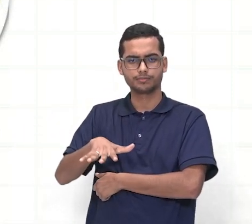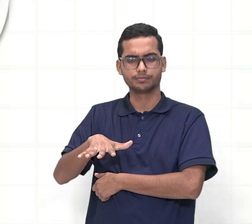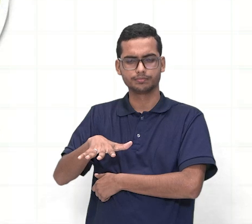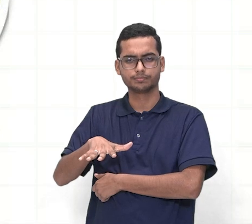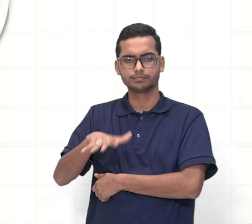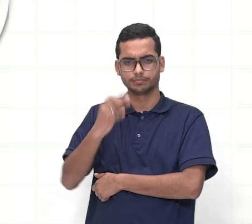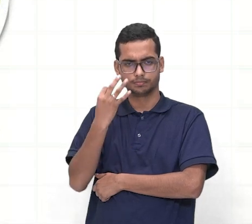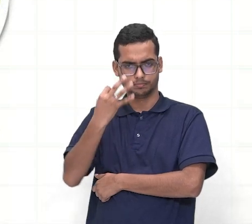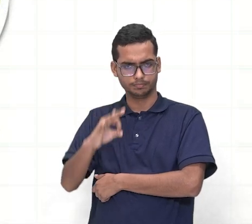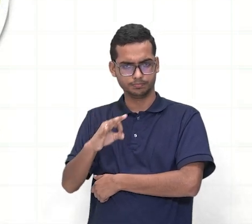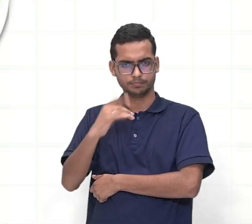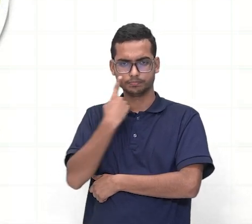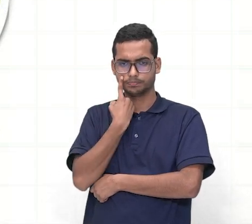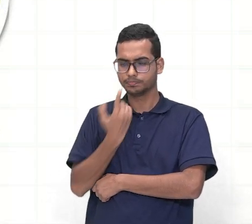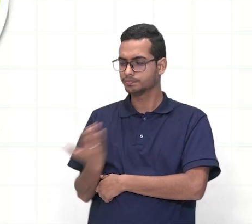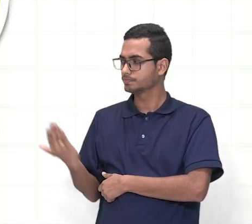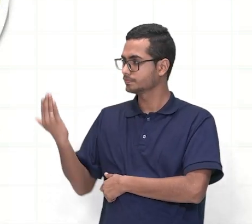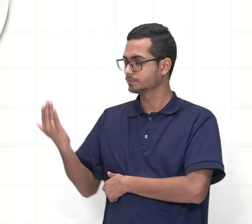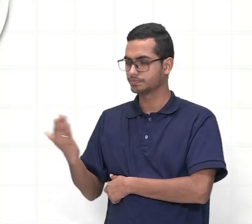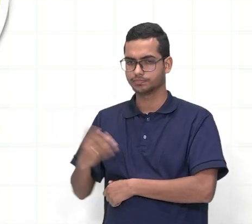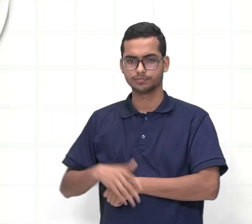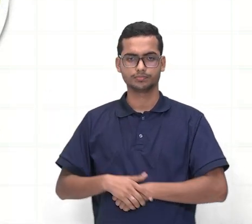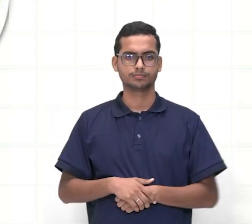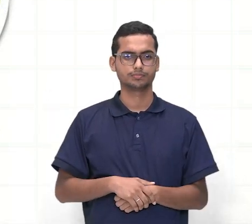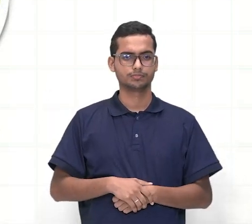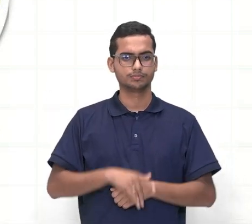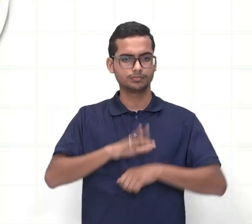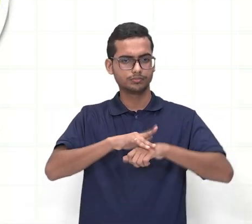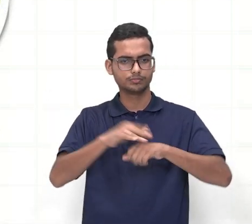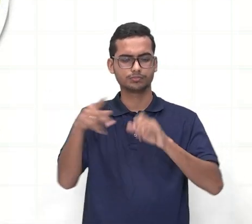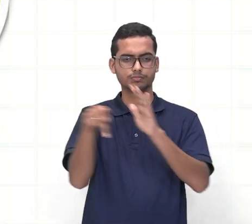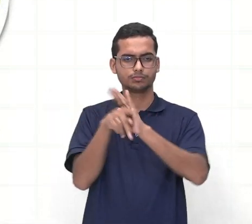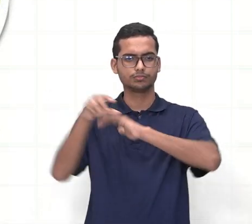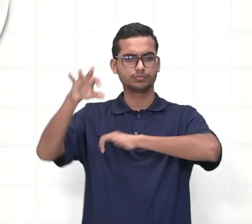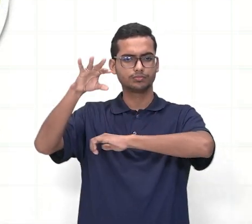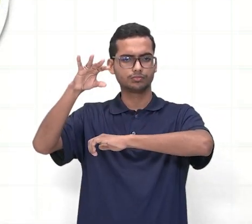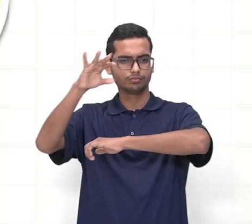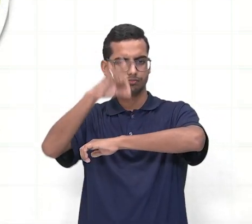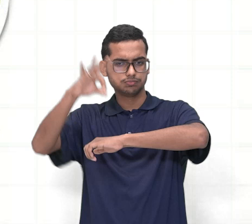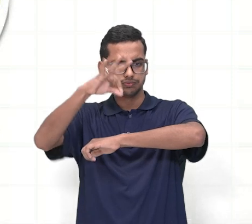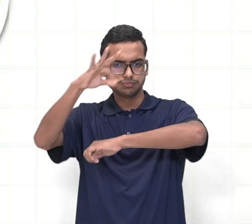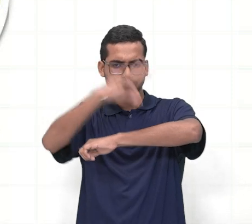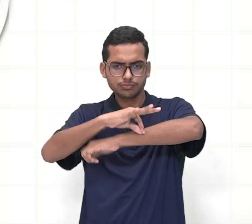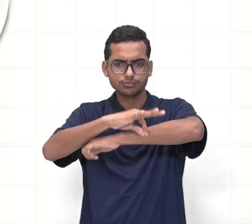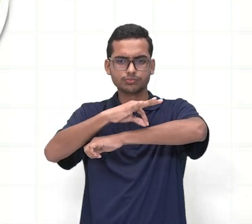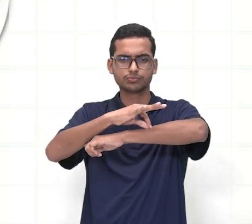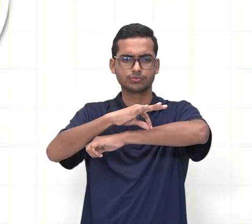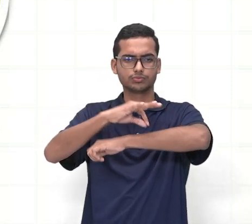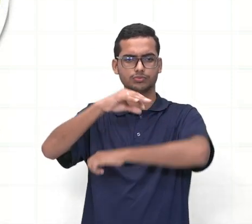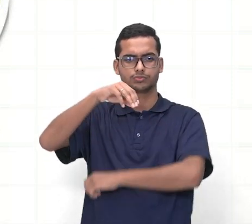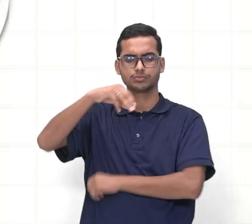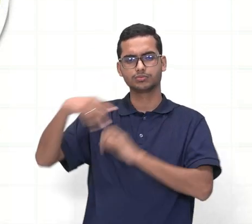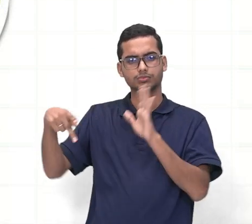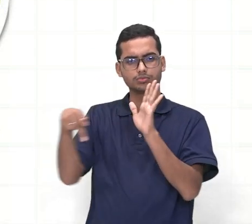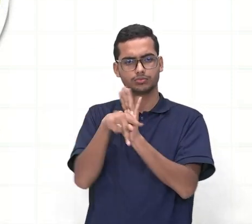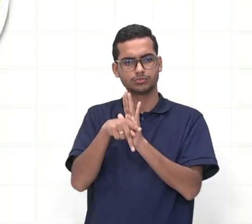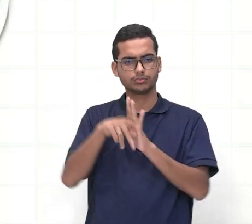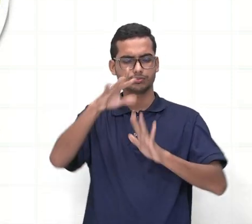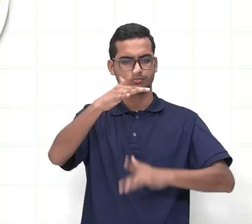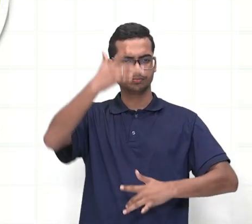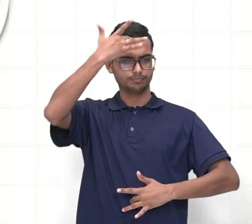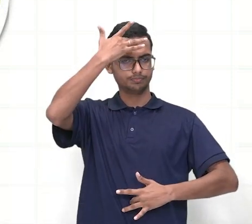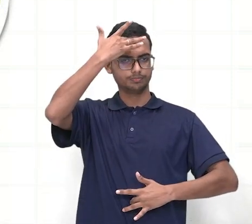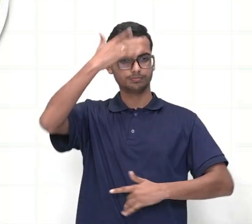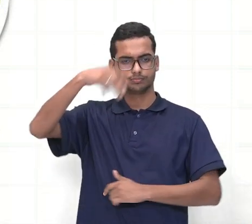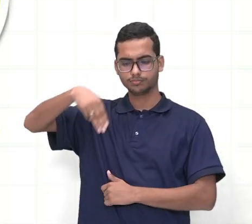Então, observem aqui que nós temos um mosquito aqui da malária, certo?